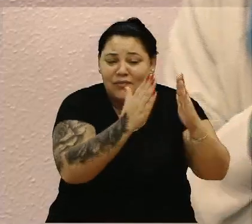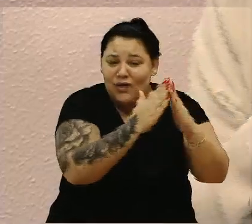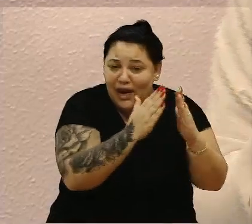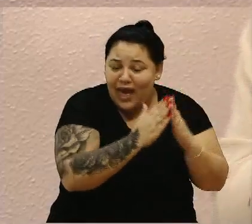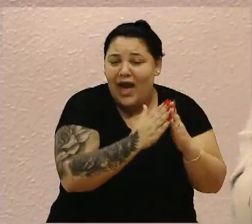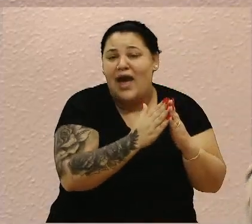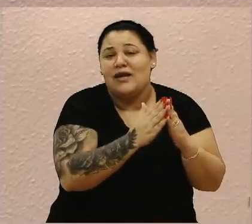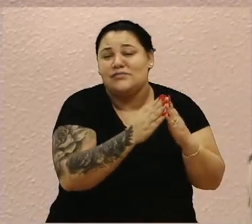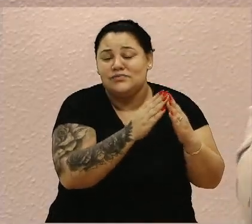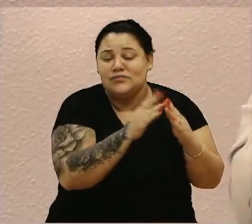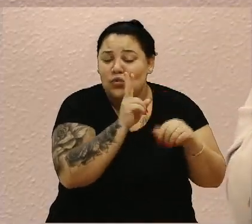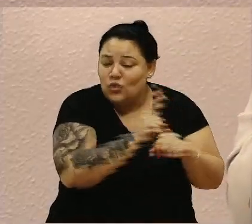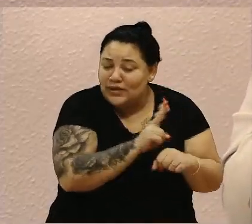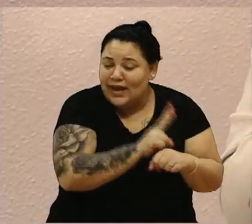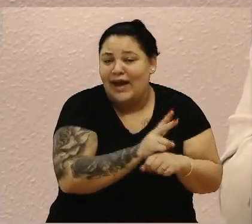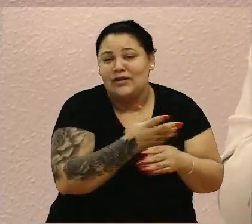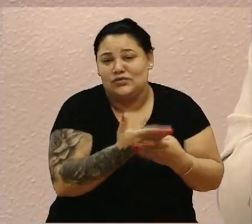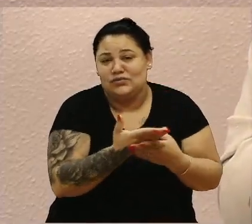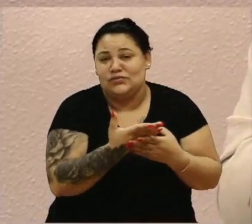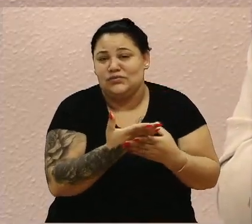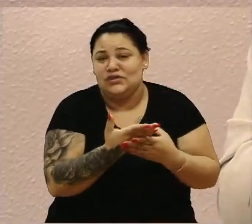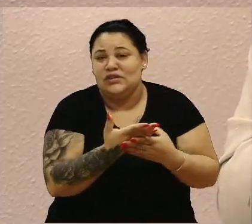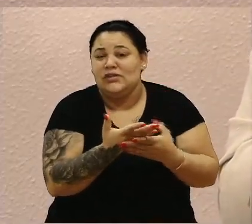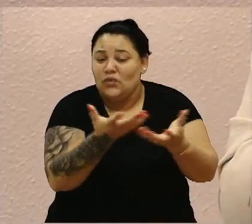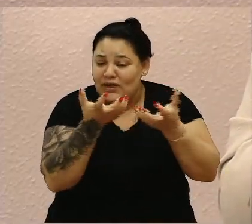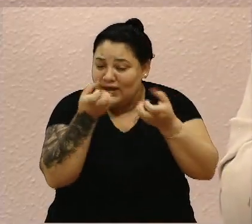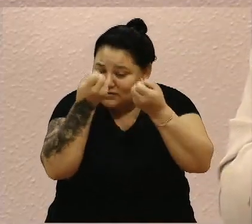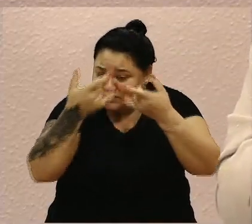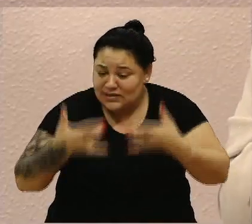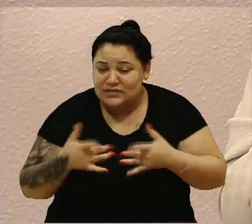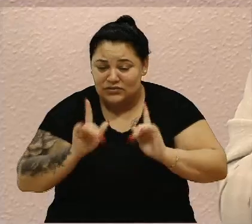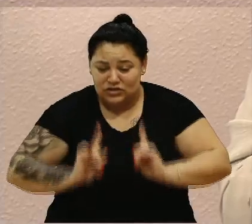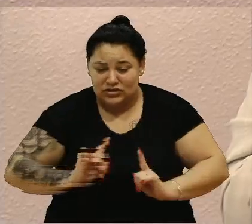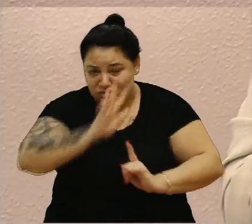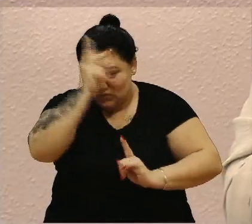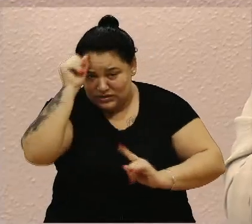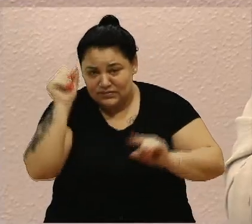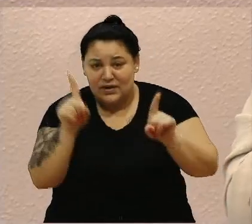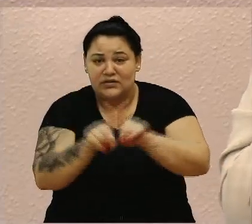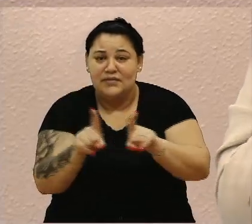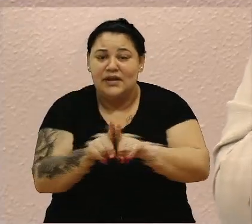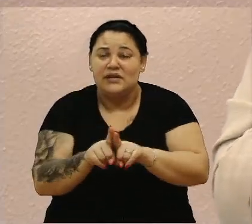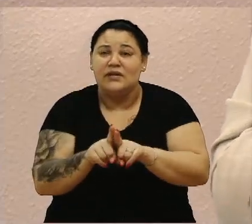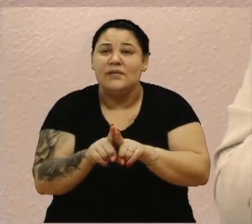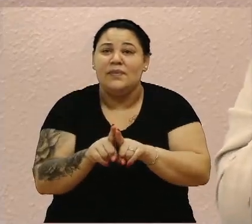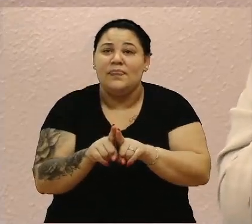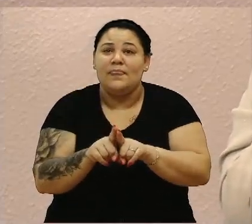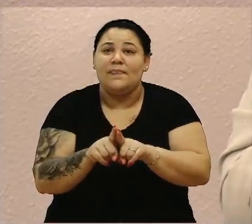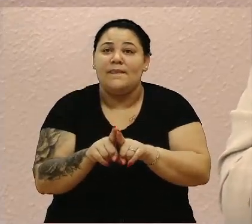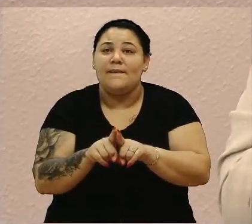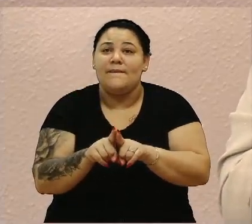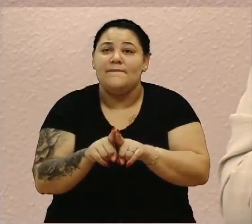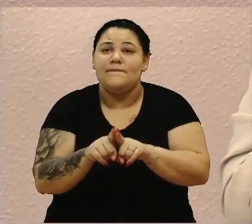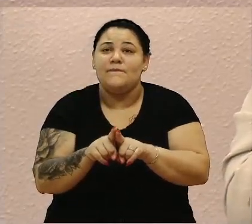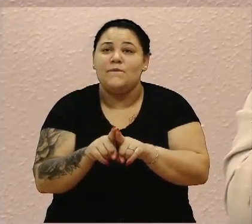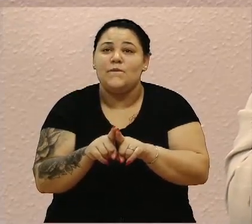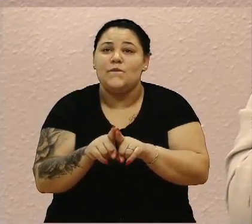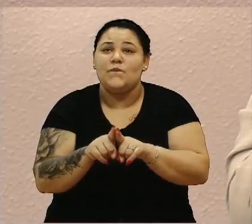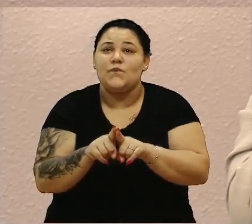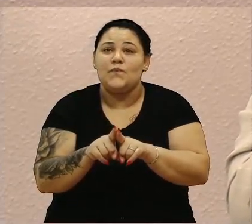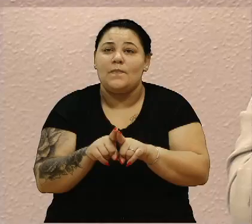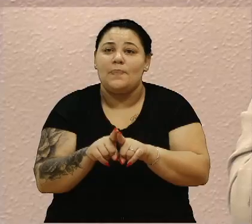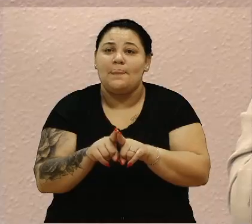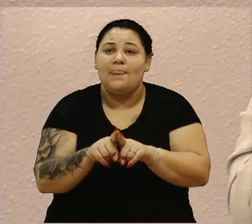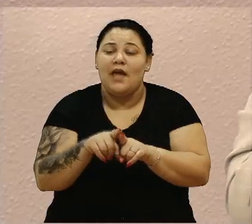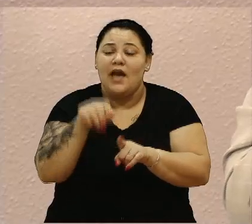nós queremos essa explicação, né, da gestão municipal e também da Fundação da